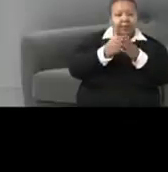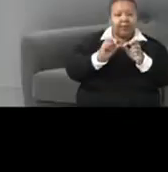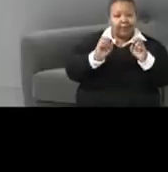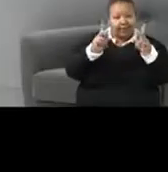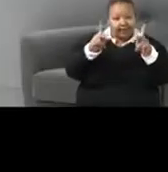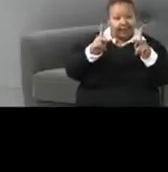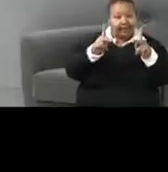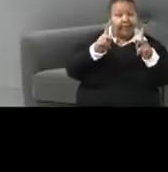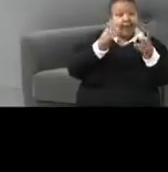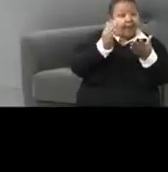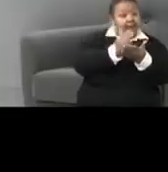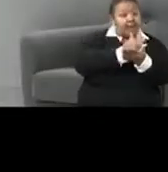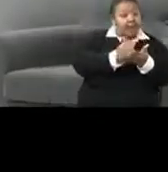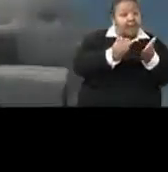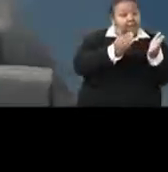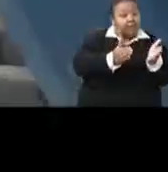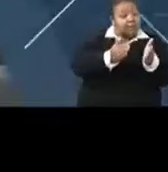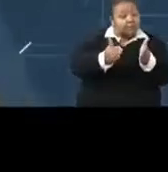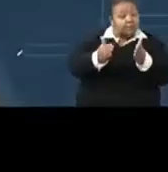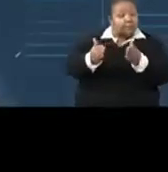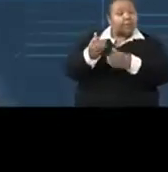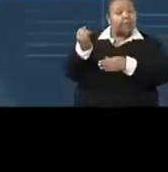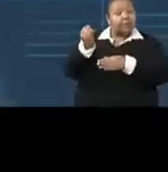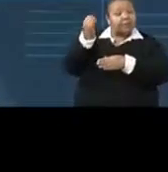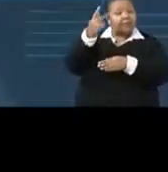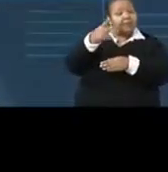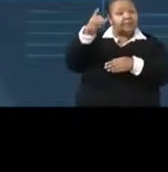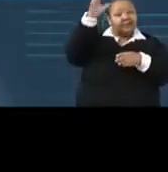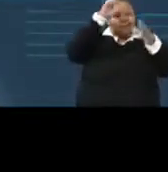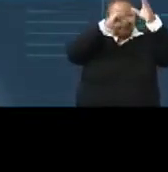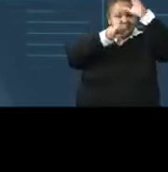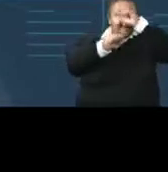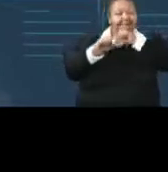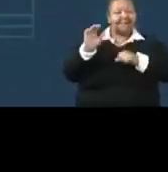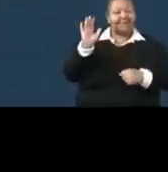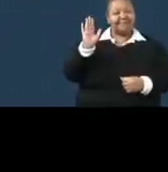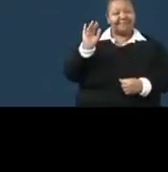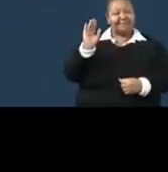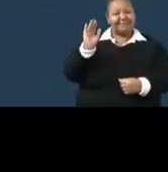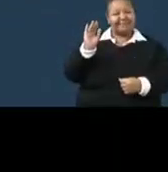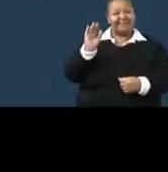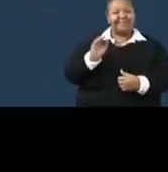ok? Cada parte do processo é essencial para a sua aprendizagem. Até mais!